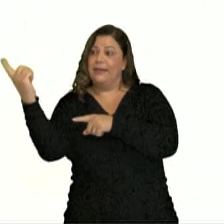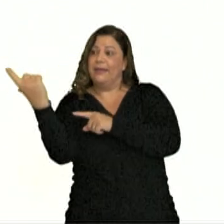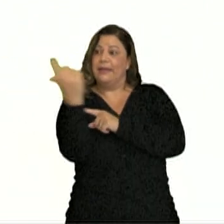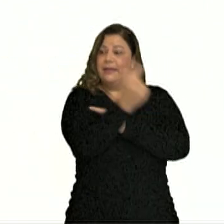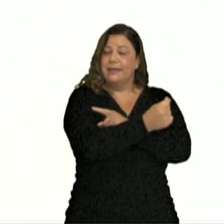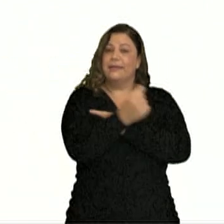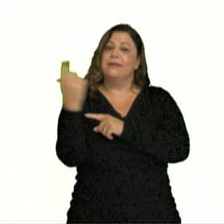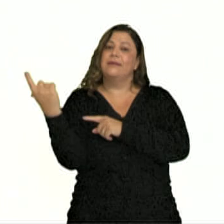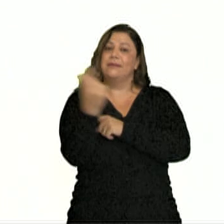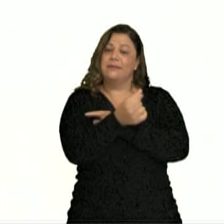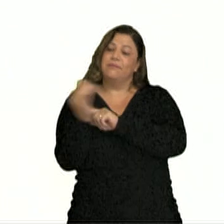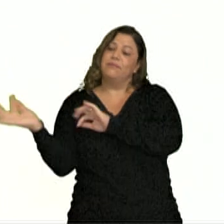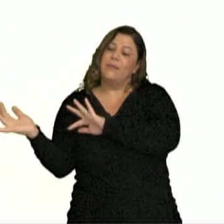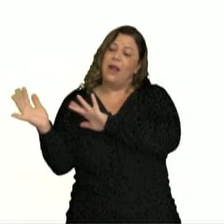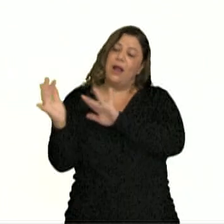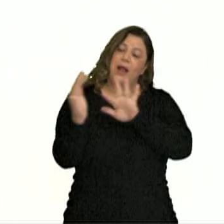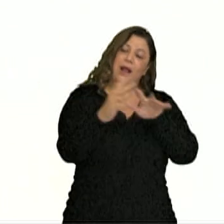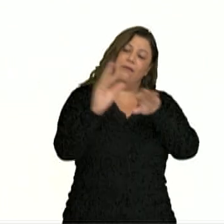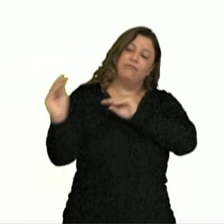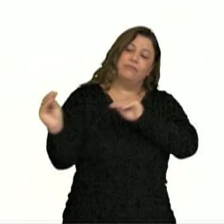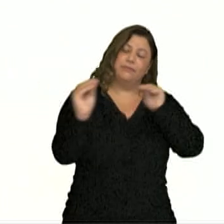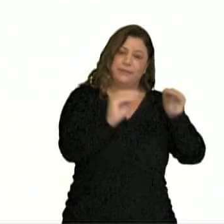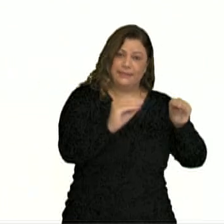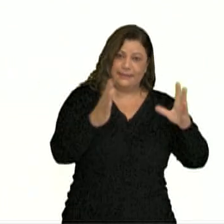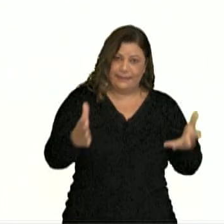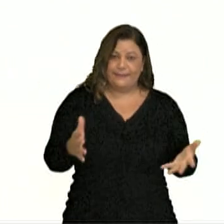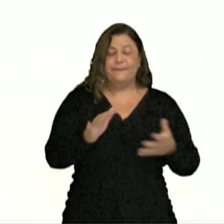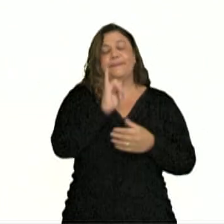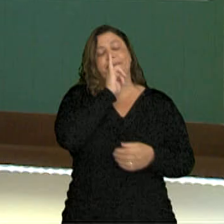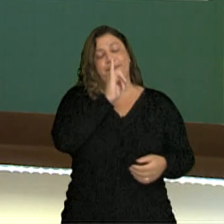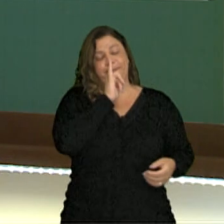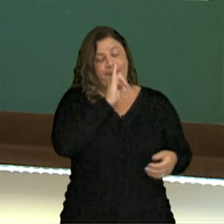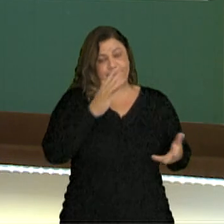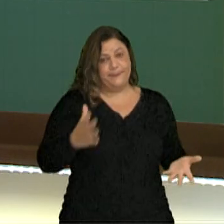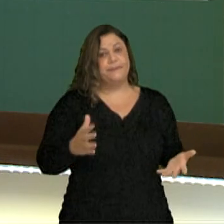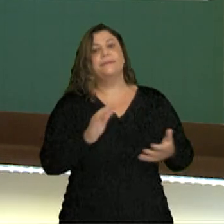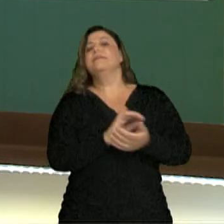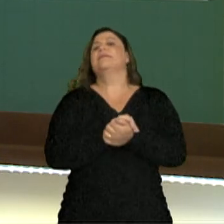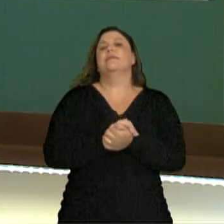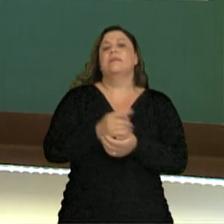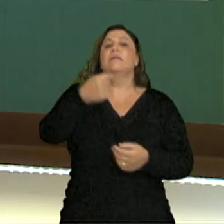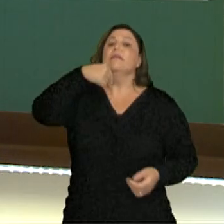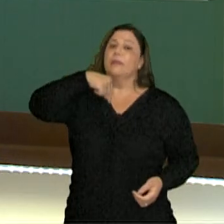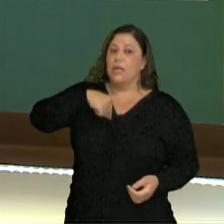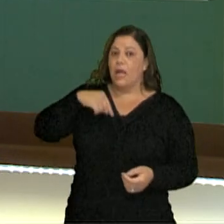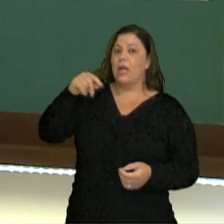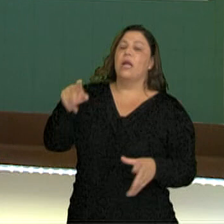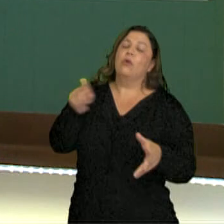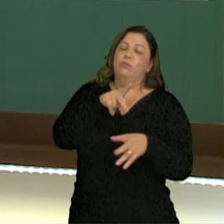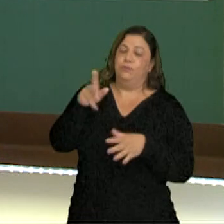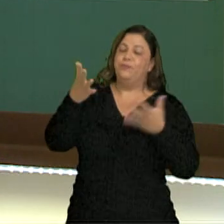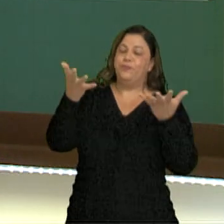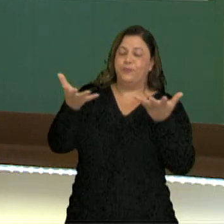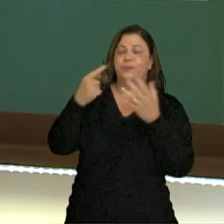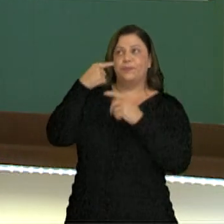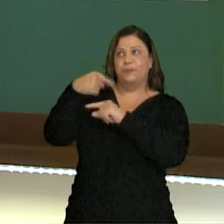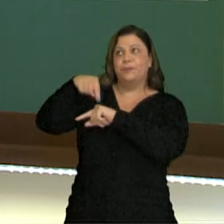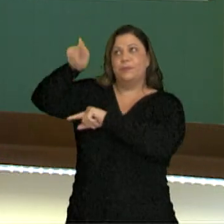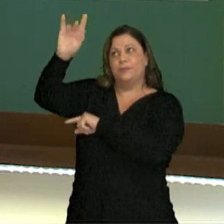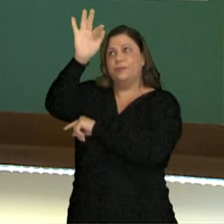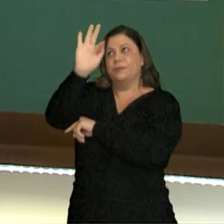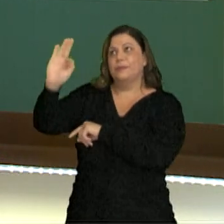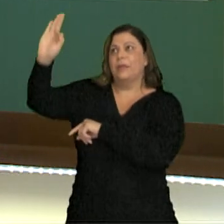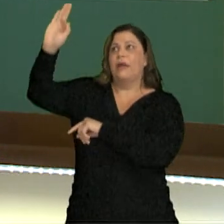sai do seu país de origem para ir para o outro. Vou colocar um exemplo. Por exemplo, eu quero ir morar lá na